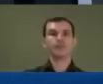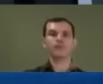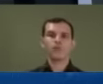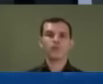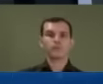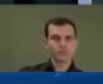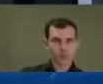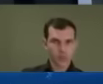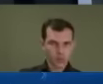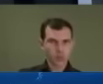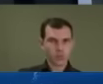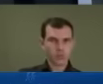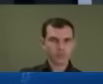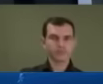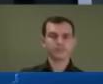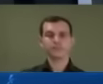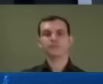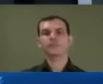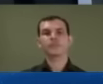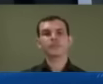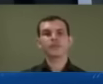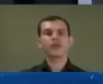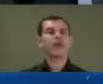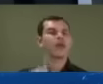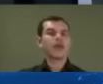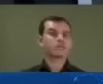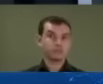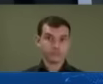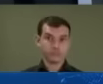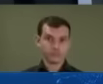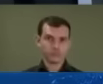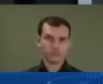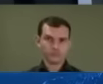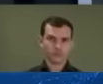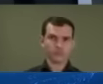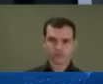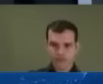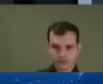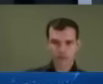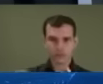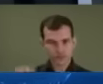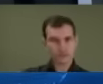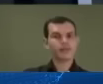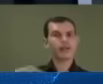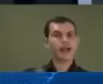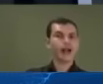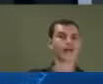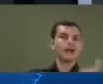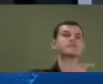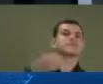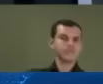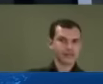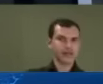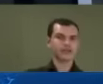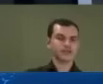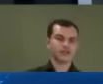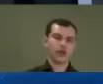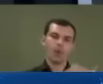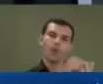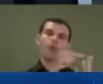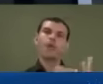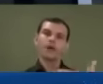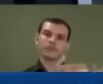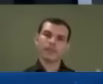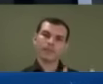e controladoria, em relação a este grupo, precisava anteriormente de 4 fases, de 4